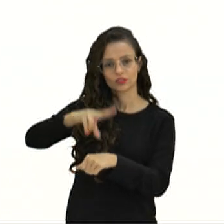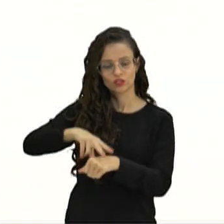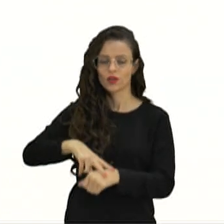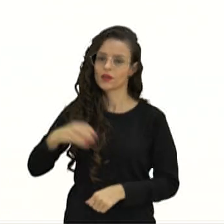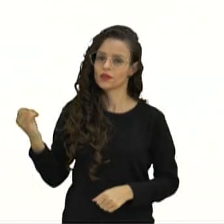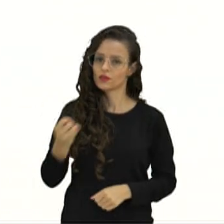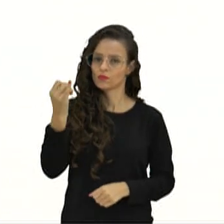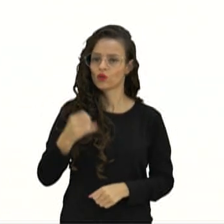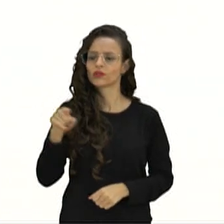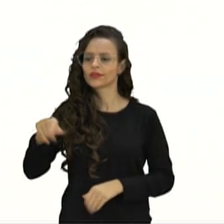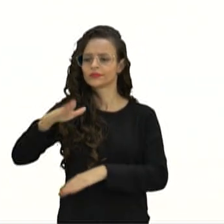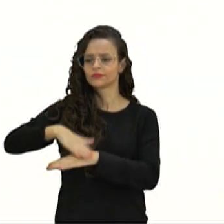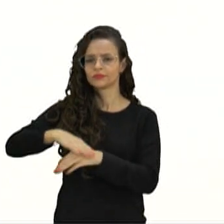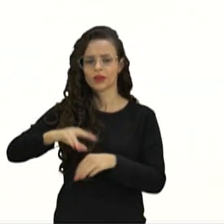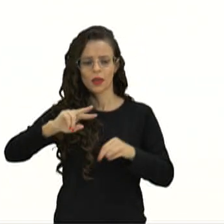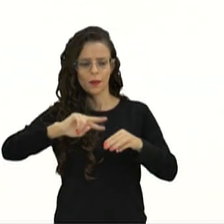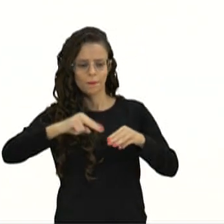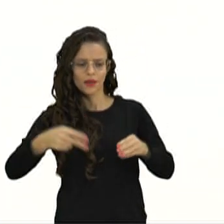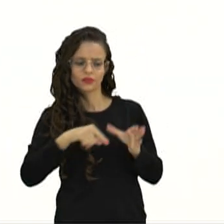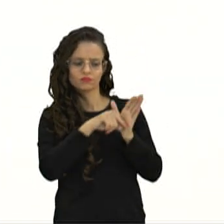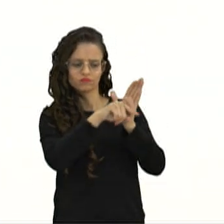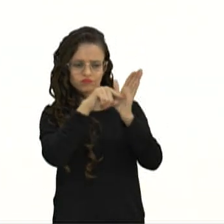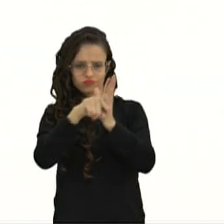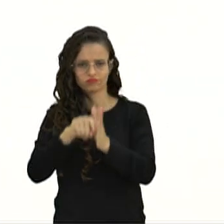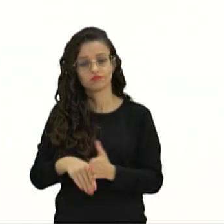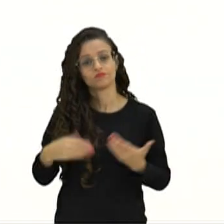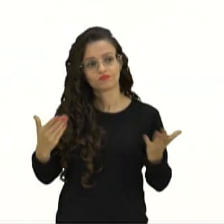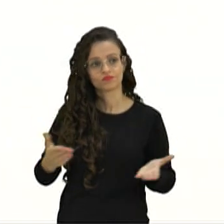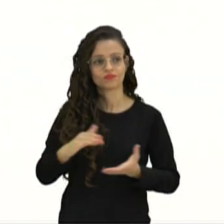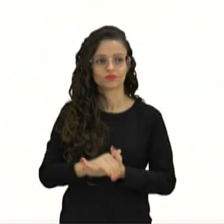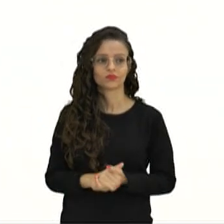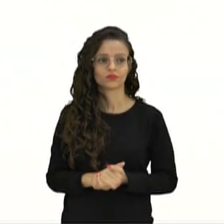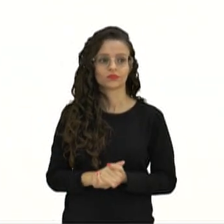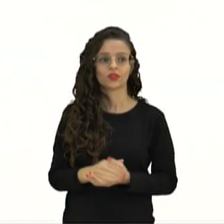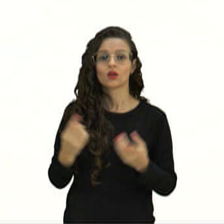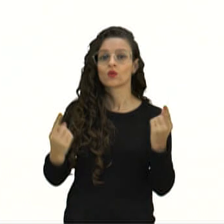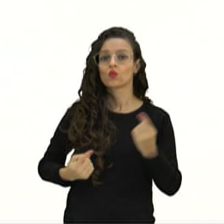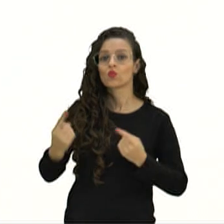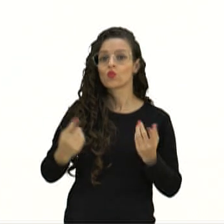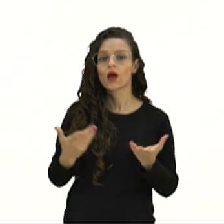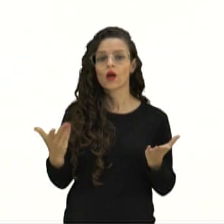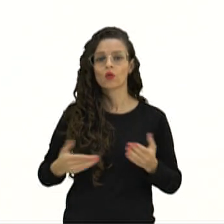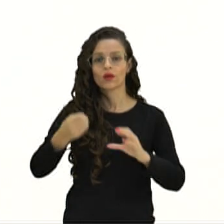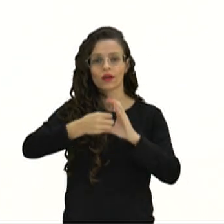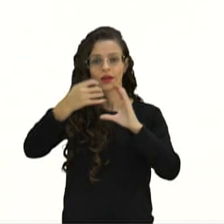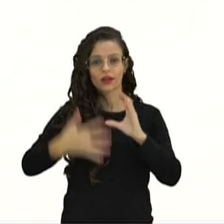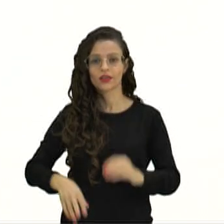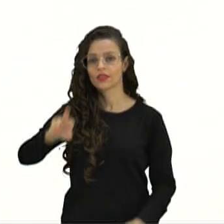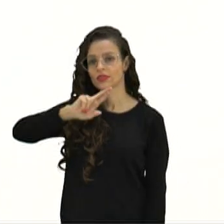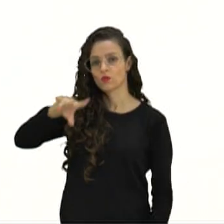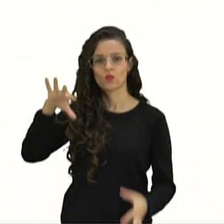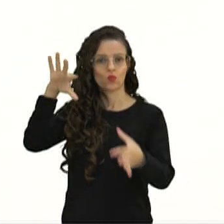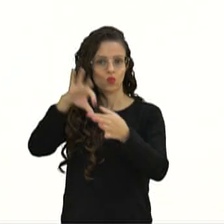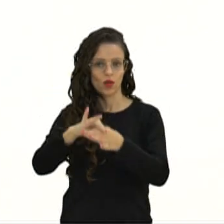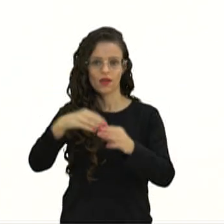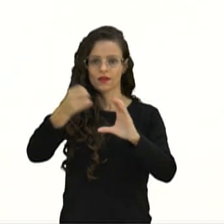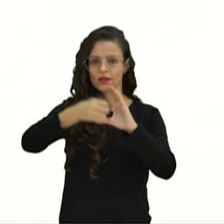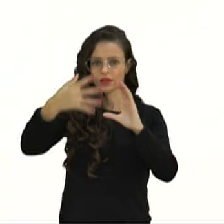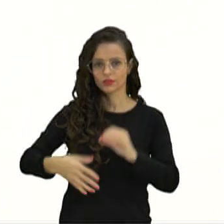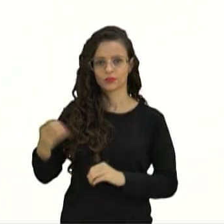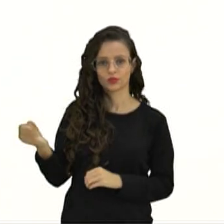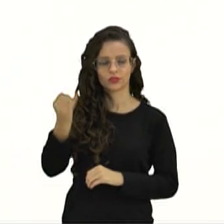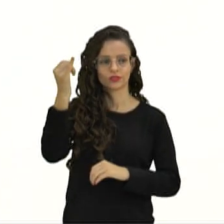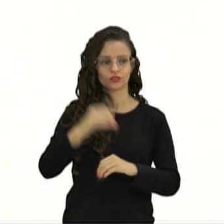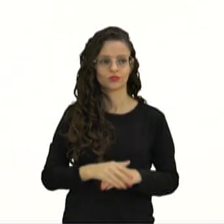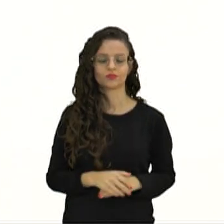ao experimento de Mendel? A gente já vai ver como que foi o experimento. Mas quais dessas características aqui não se referem a uma característica